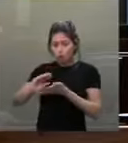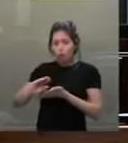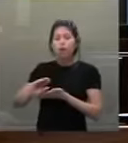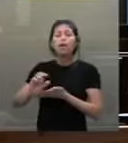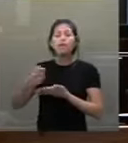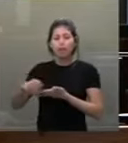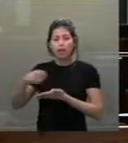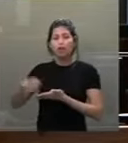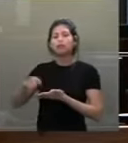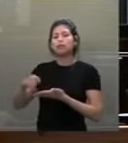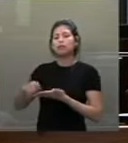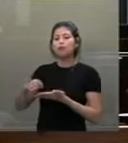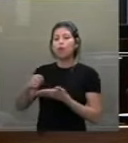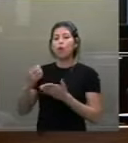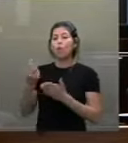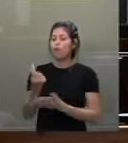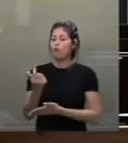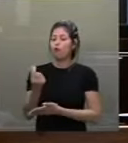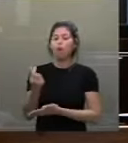no preço principal.